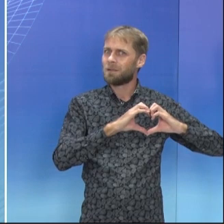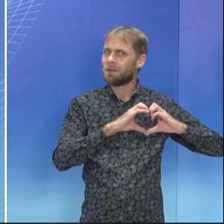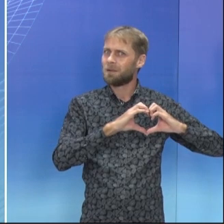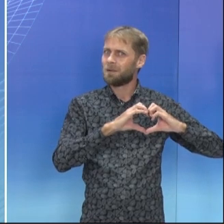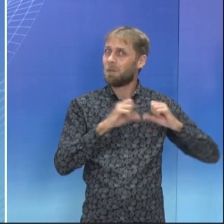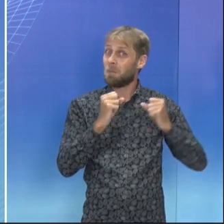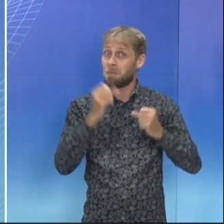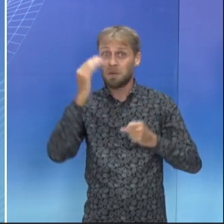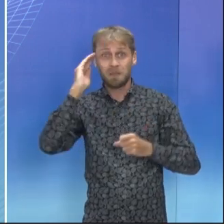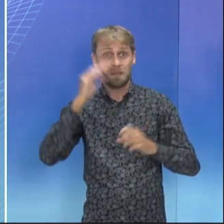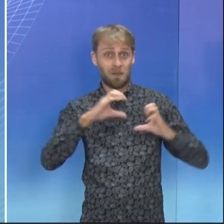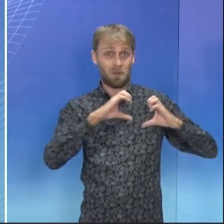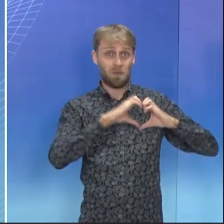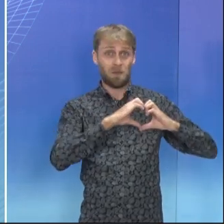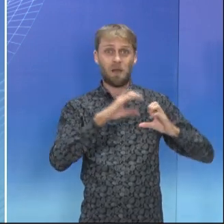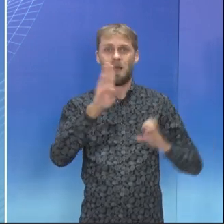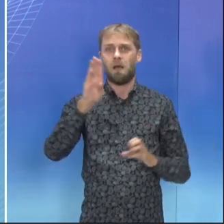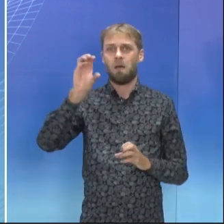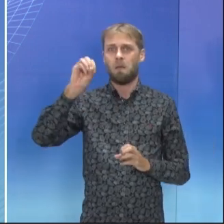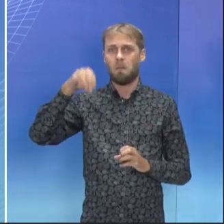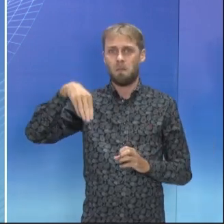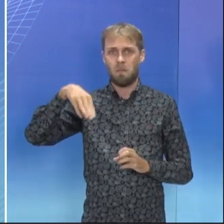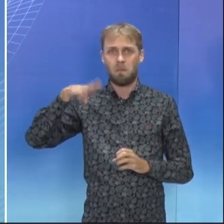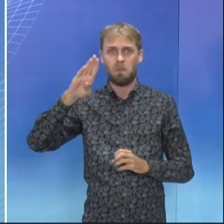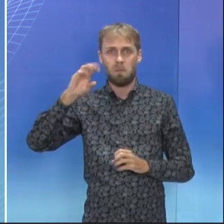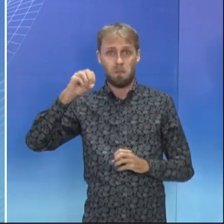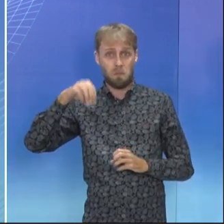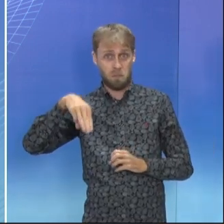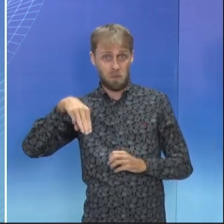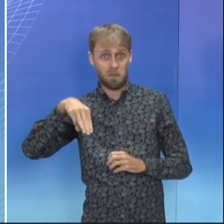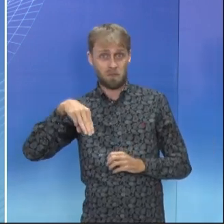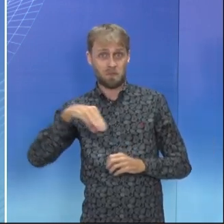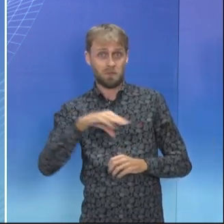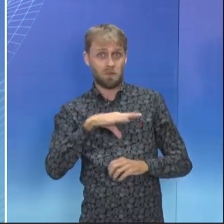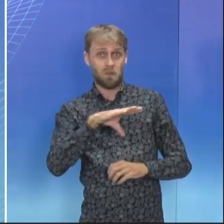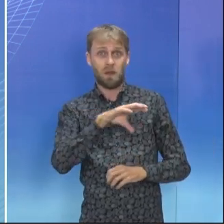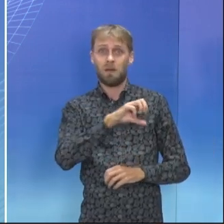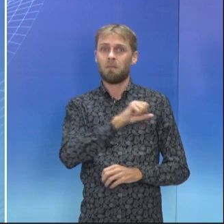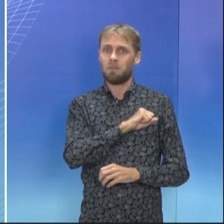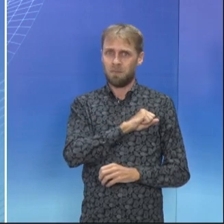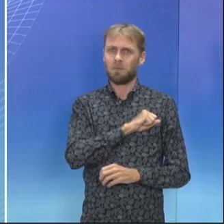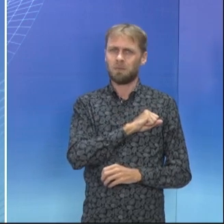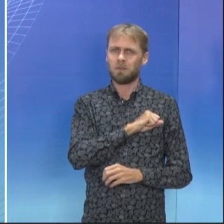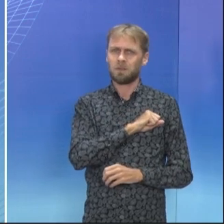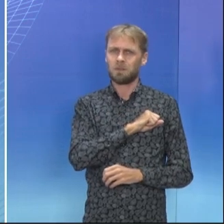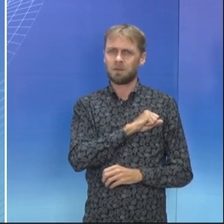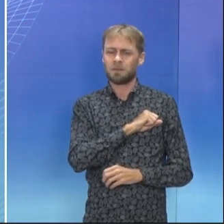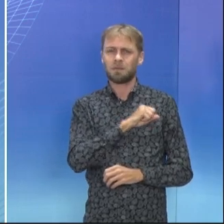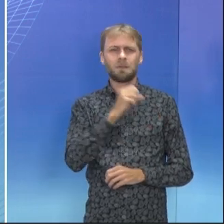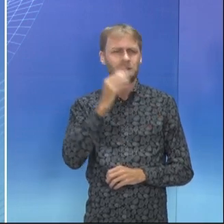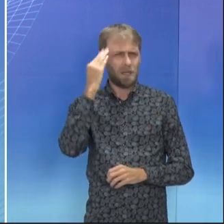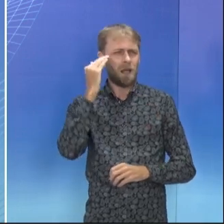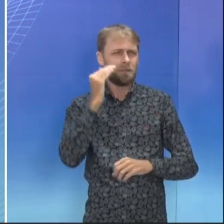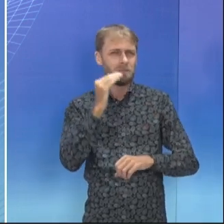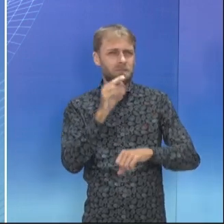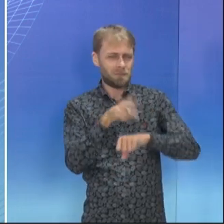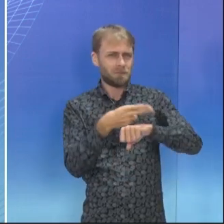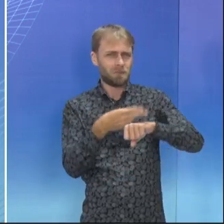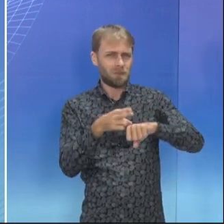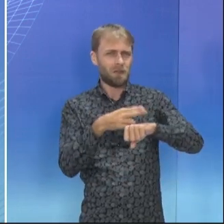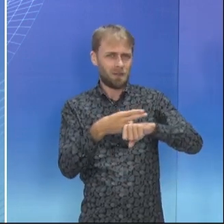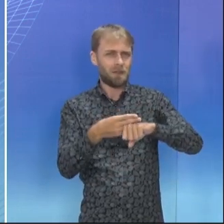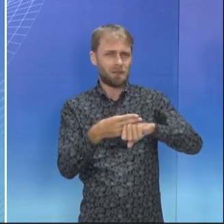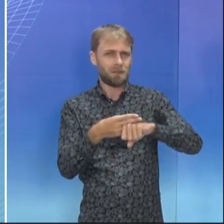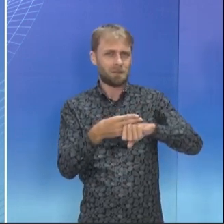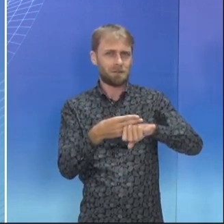Dá para entender? Um coração de bombom que late? Nuestro amor sabe a chocolate, um coração